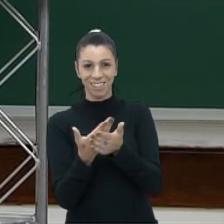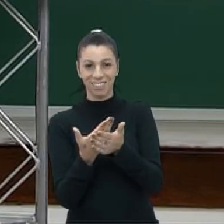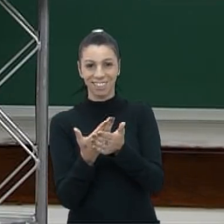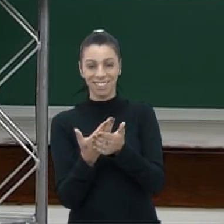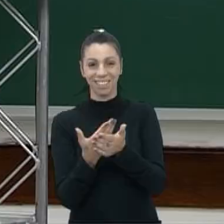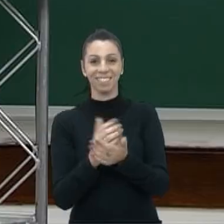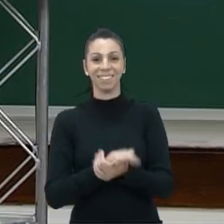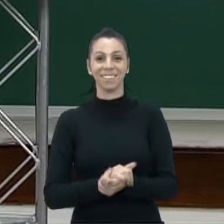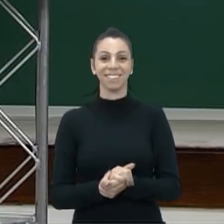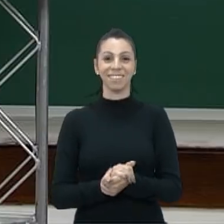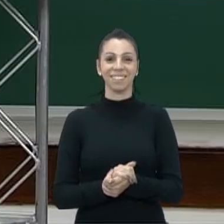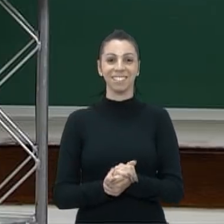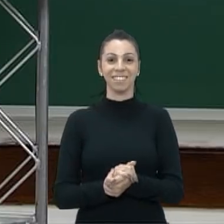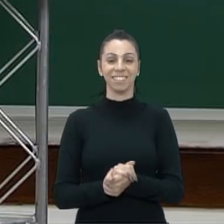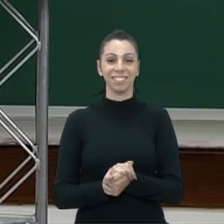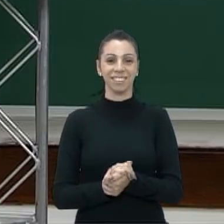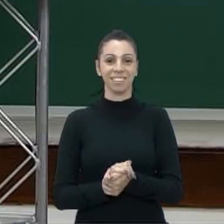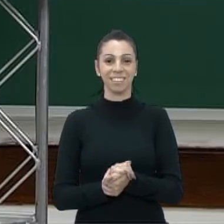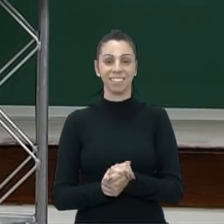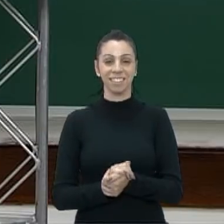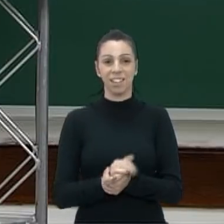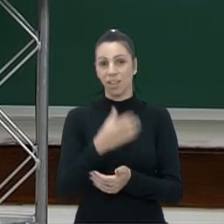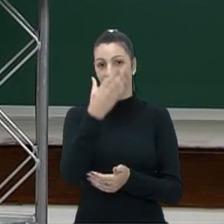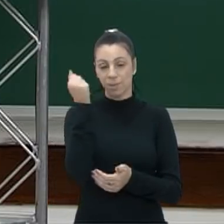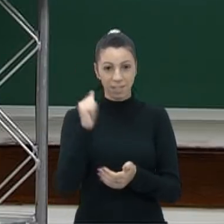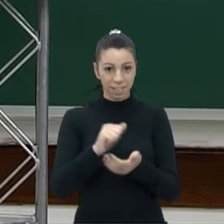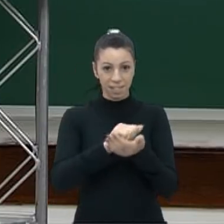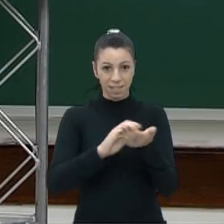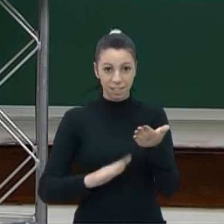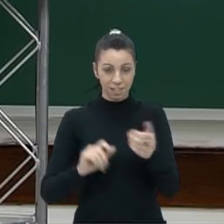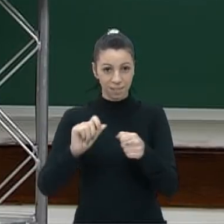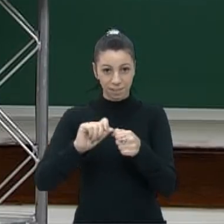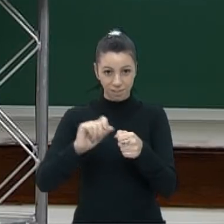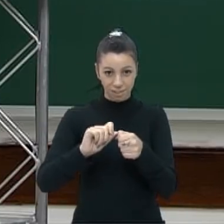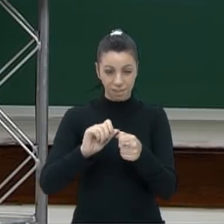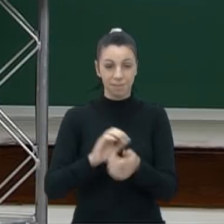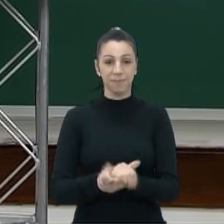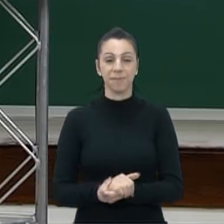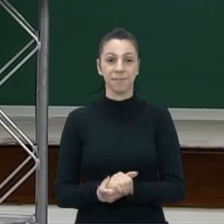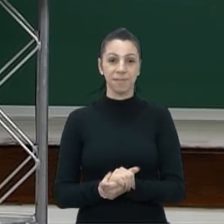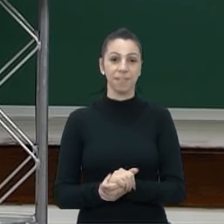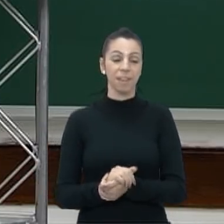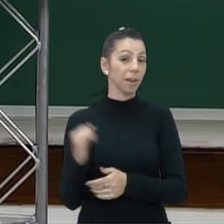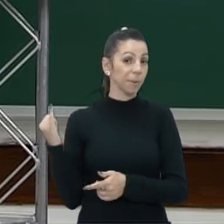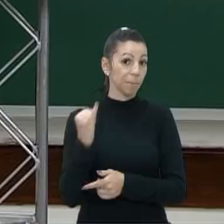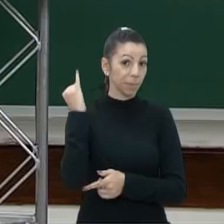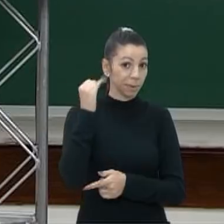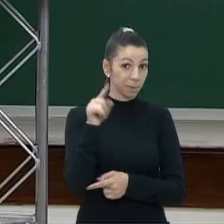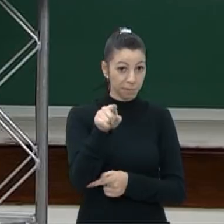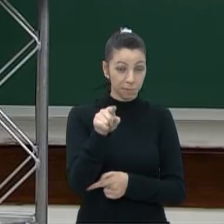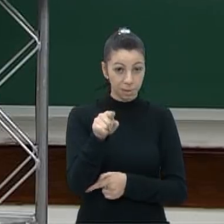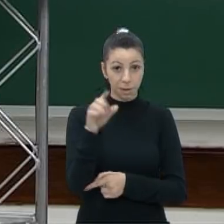nossas próximas atividades, ok? E não esqueça de fazer as atividades do professor refazer, hein? É muito importante para o seu